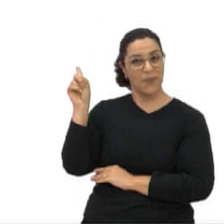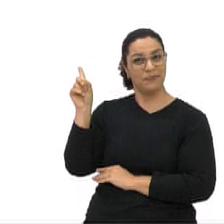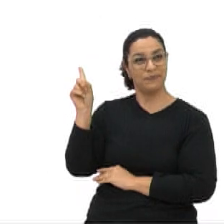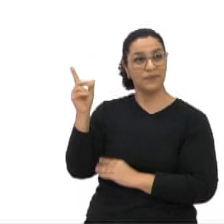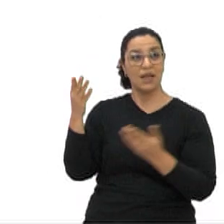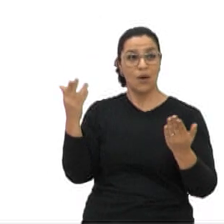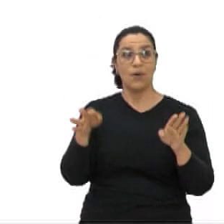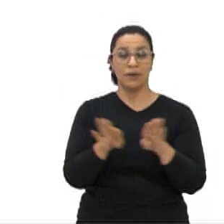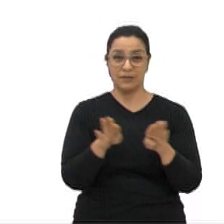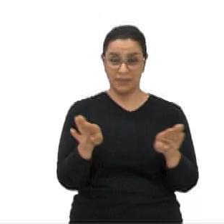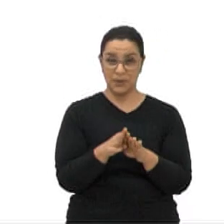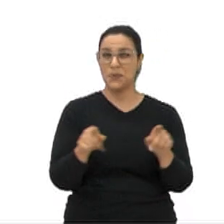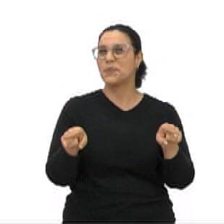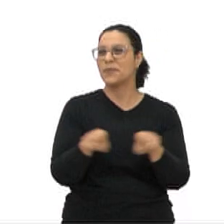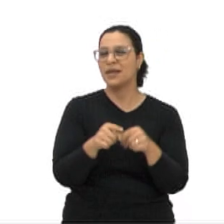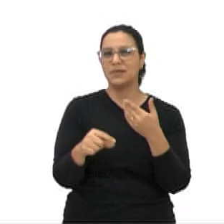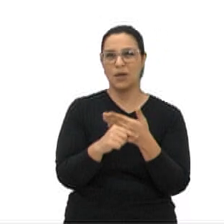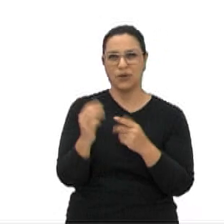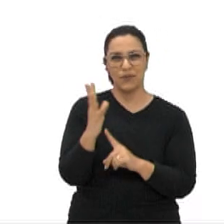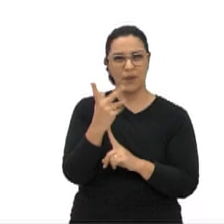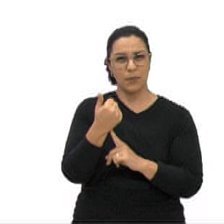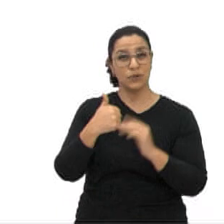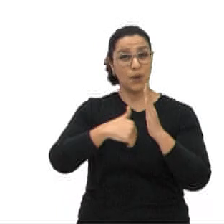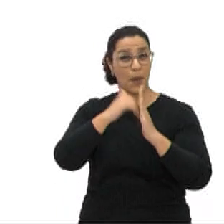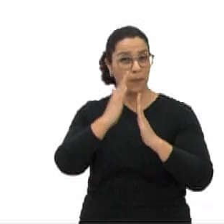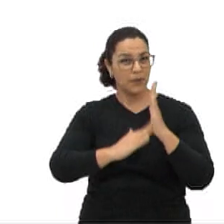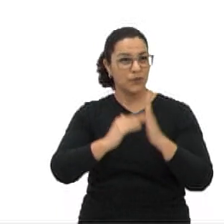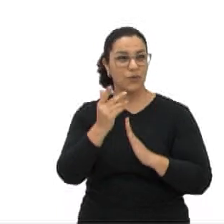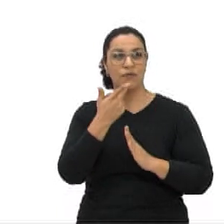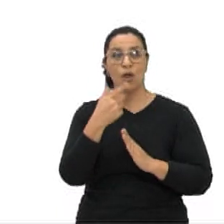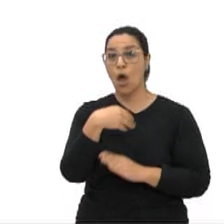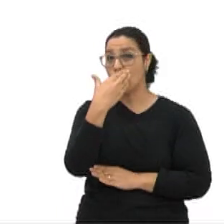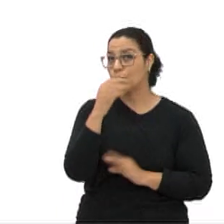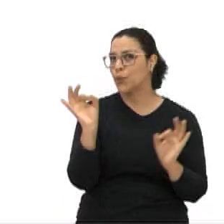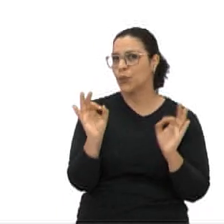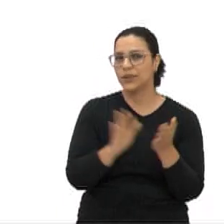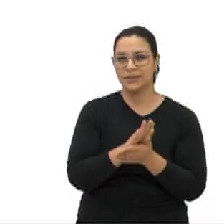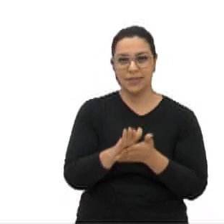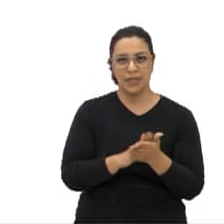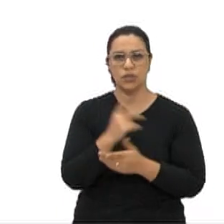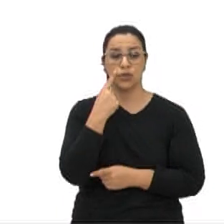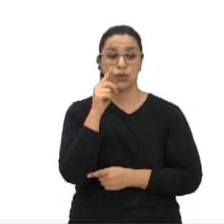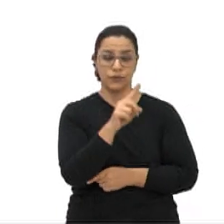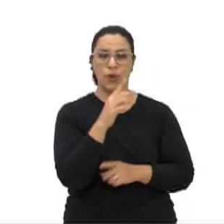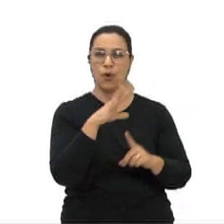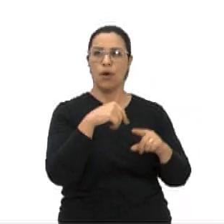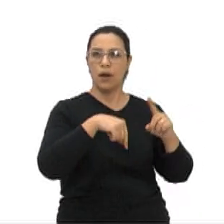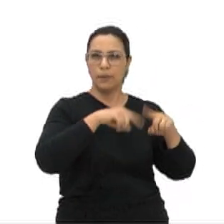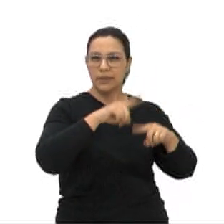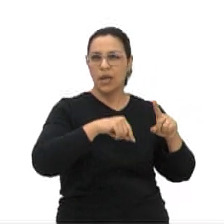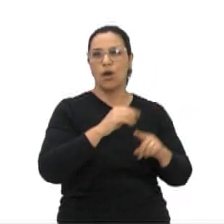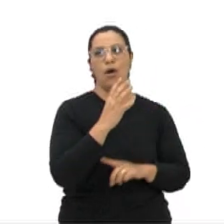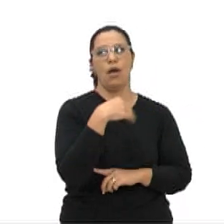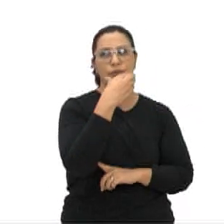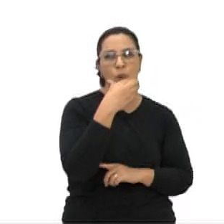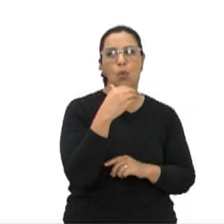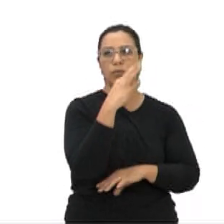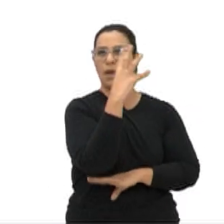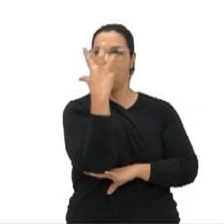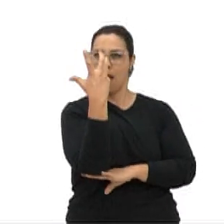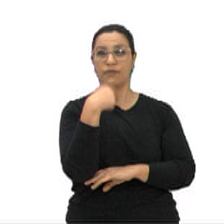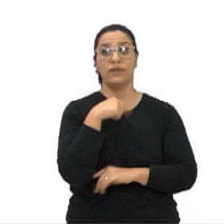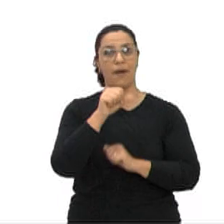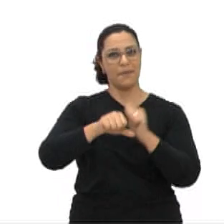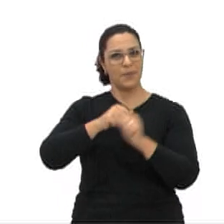vai então ainda, Giuseppe, ele vai pegar uma pintura agora, mas aí ele vai tirar as frutas, ó, nós vimos lá, eram frutas, galhos, coisas assim. Agora nós vamos mudar isso